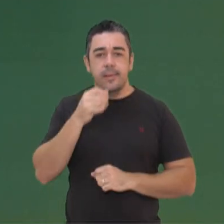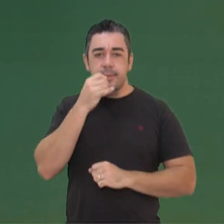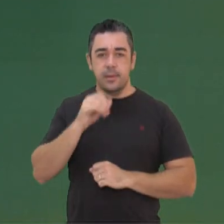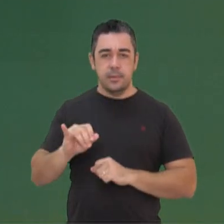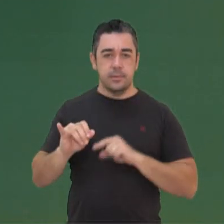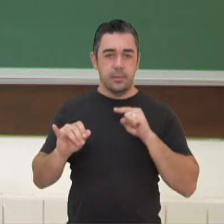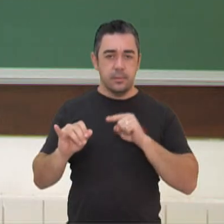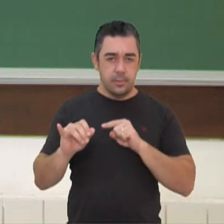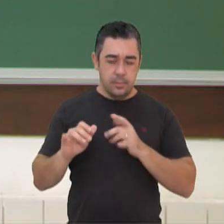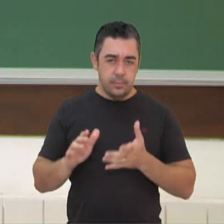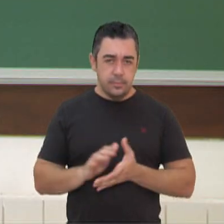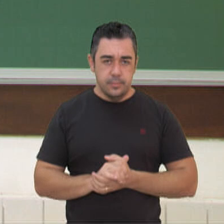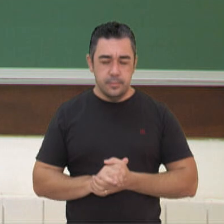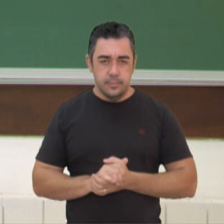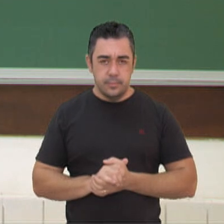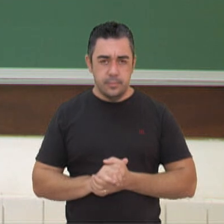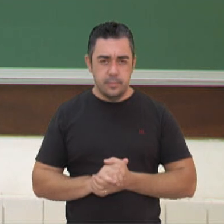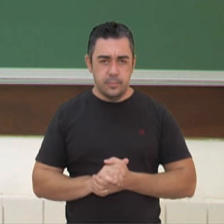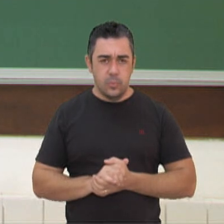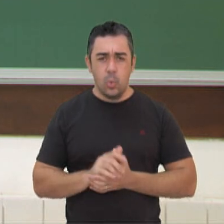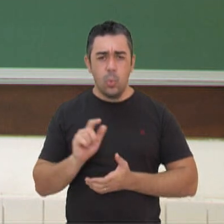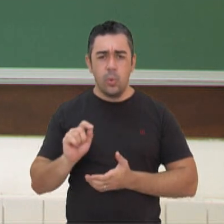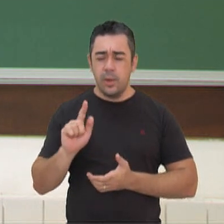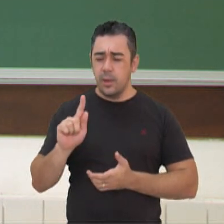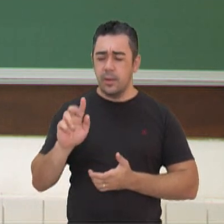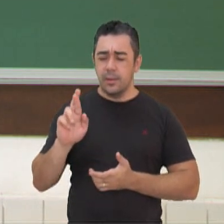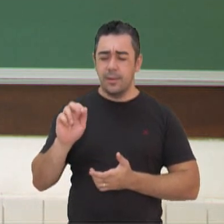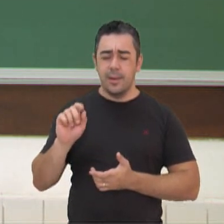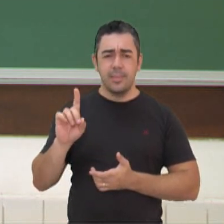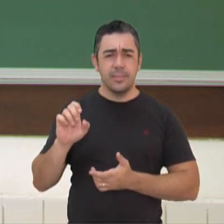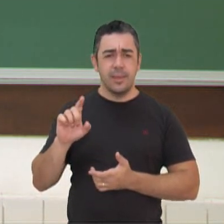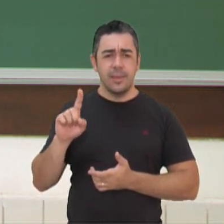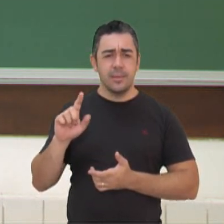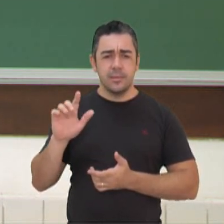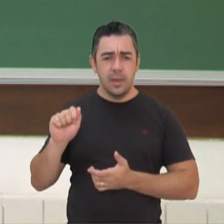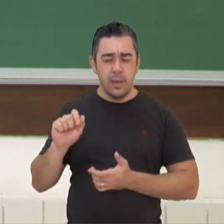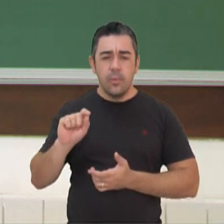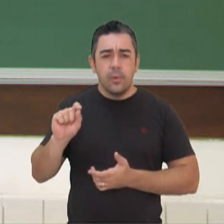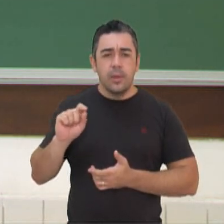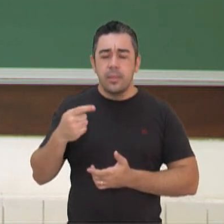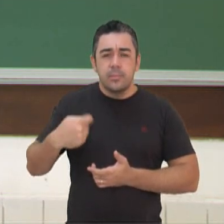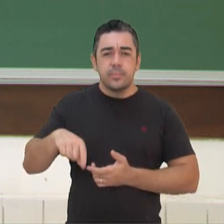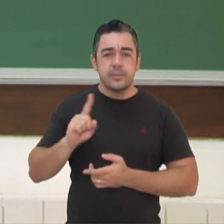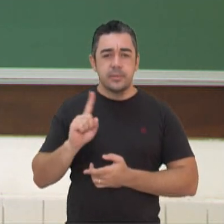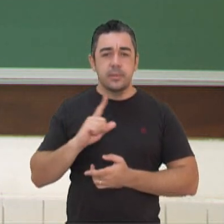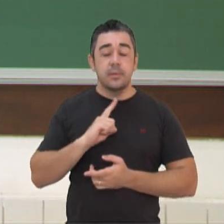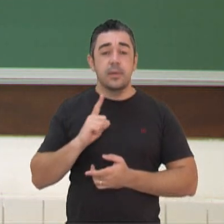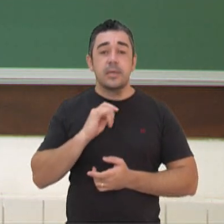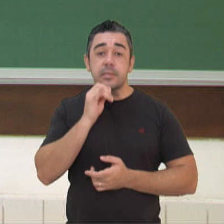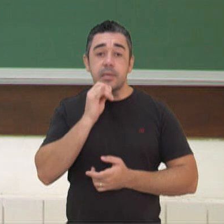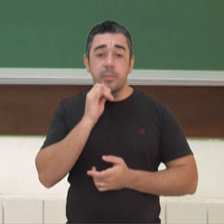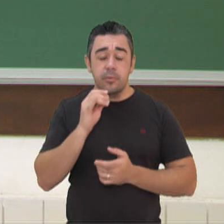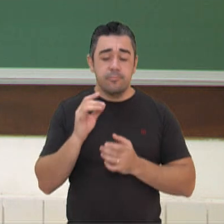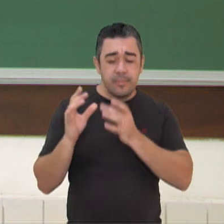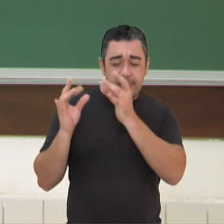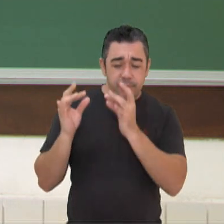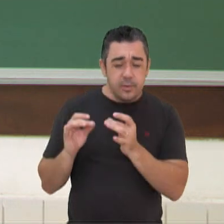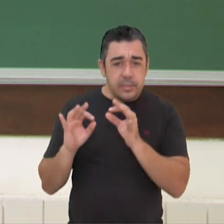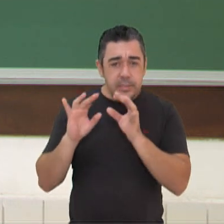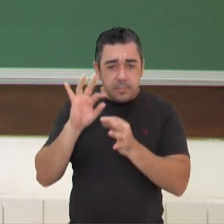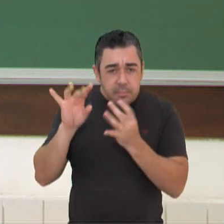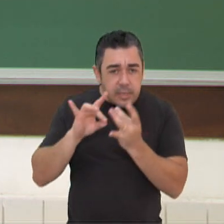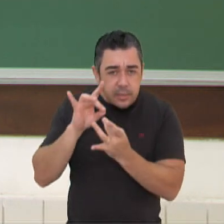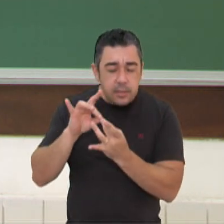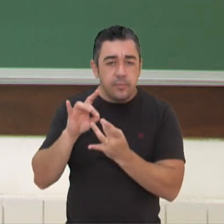eletricidade. Grandezas escalares são aquelas grandezas que não necessitam de uma orientação para defini-las. Elas